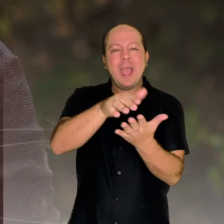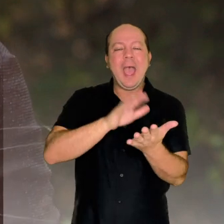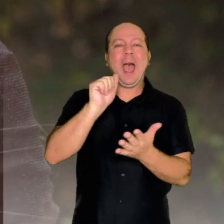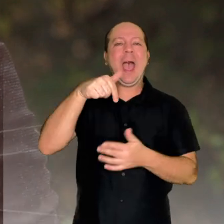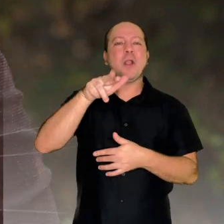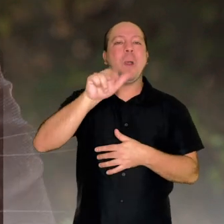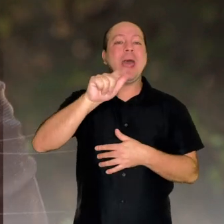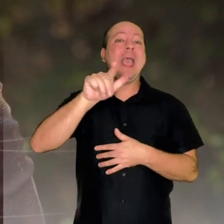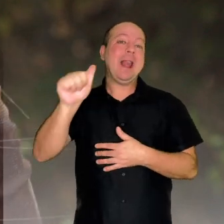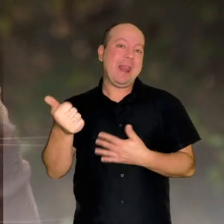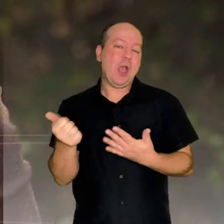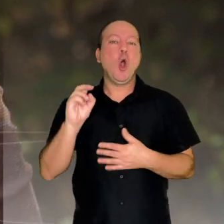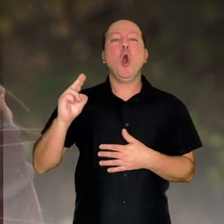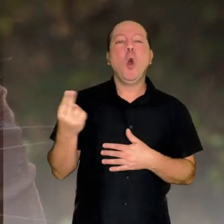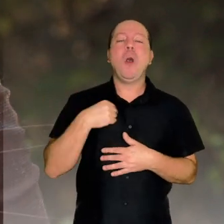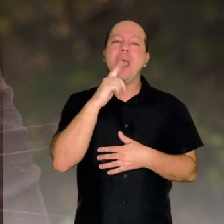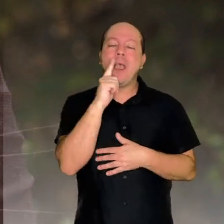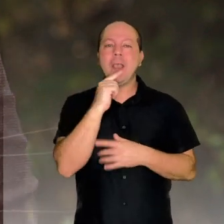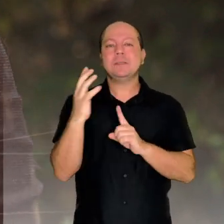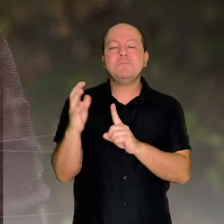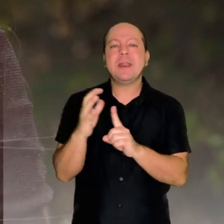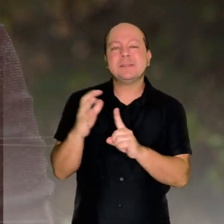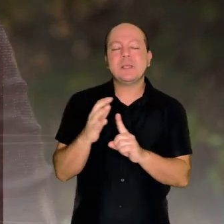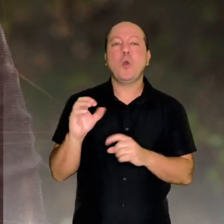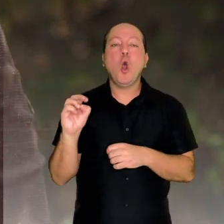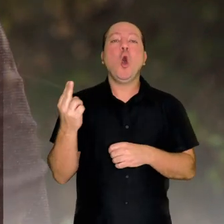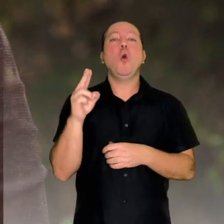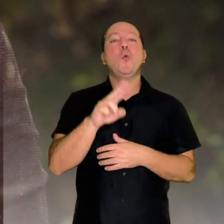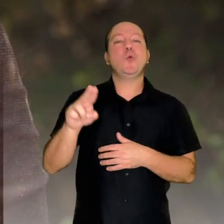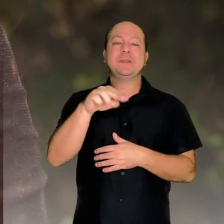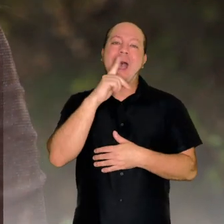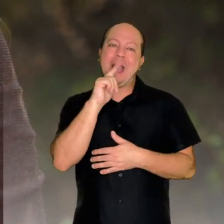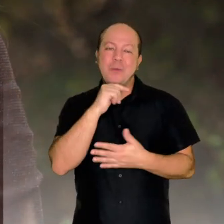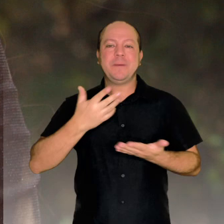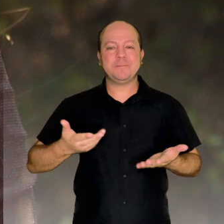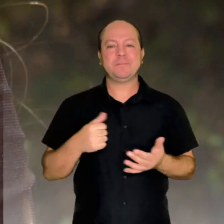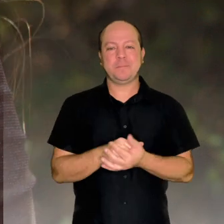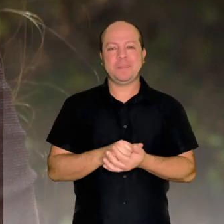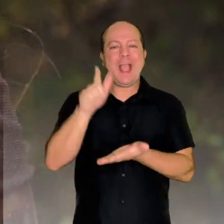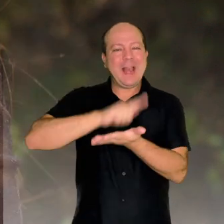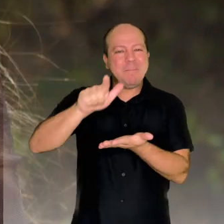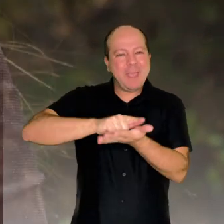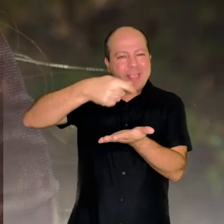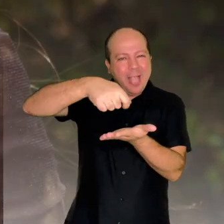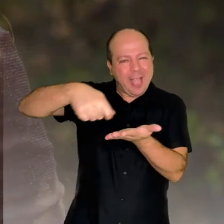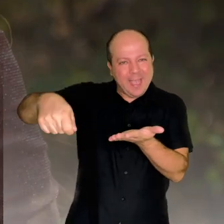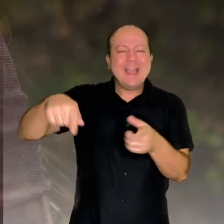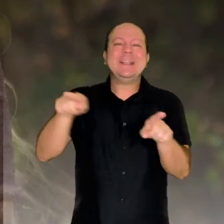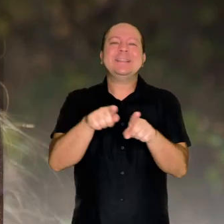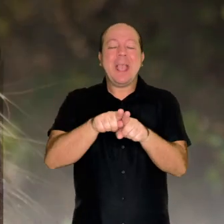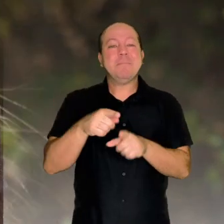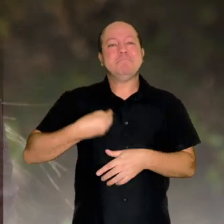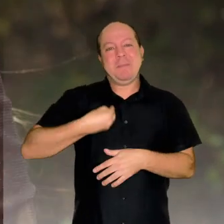de aquarela, ou utiliza a água como um elemento de inspiração, ou até mesmo utiliza a água para limpeza dos pincéis.